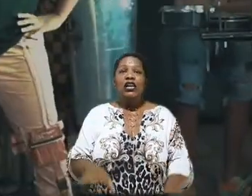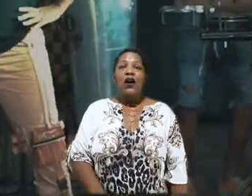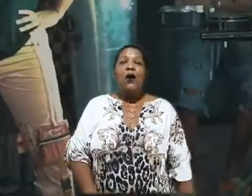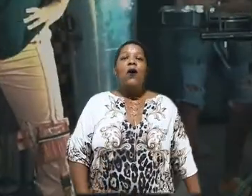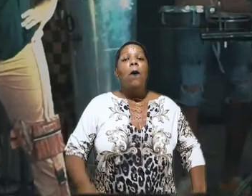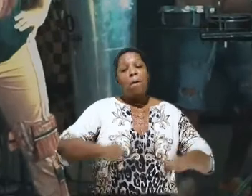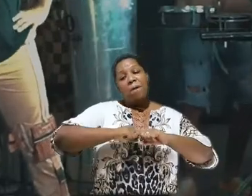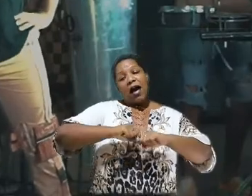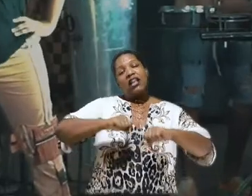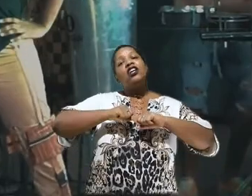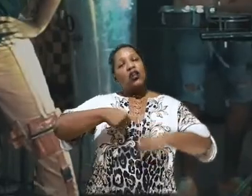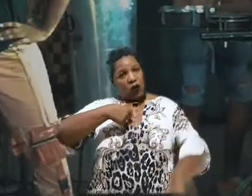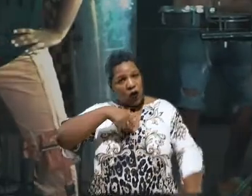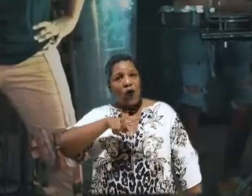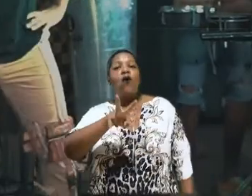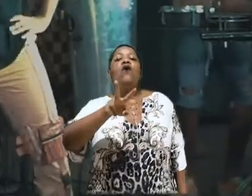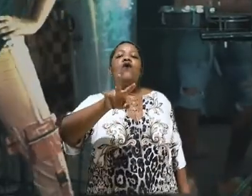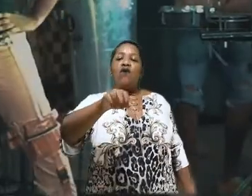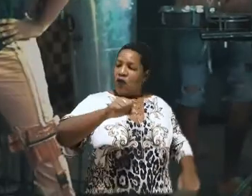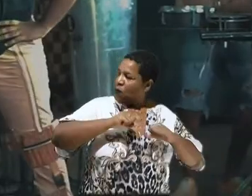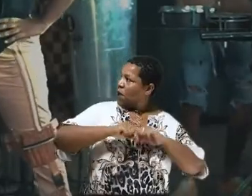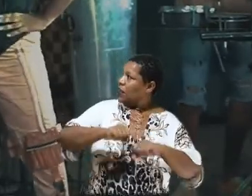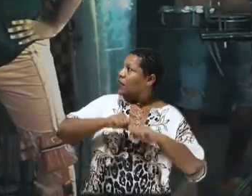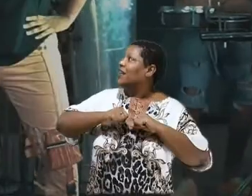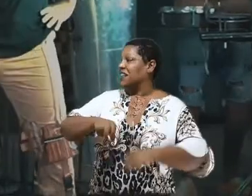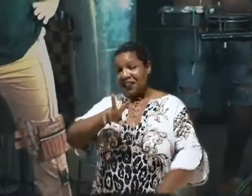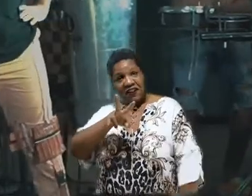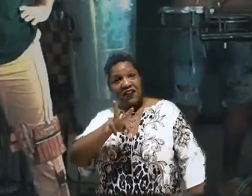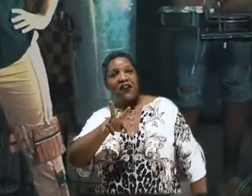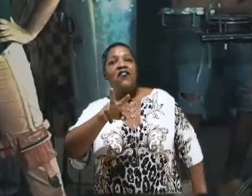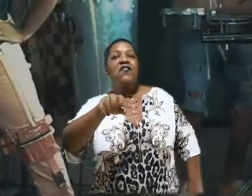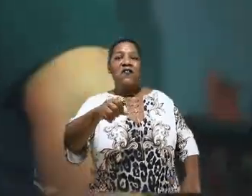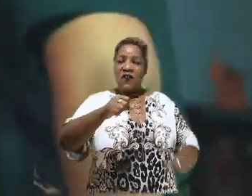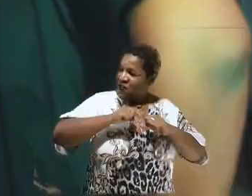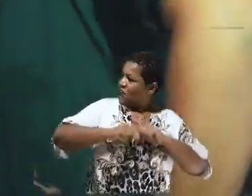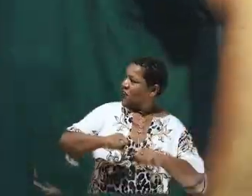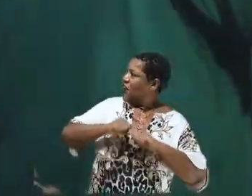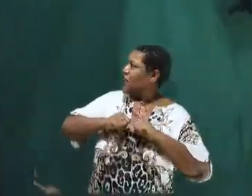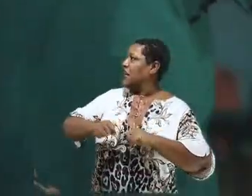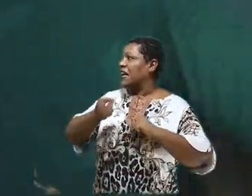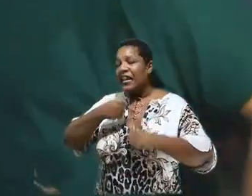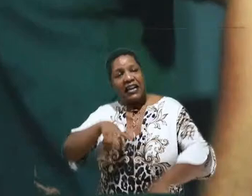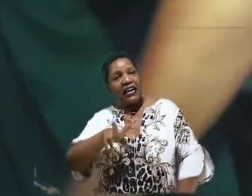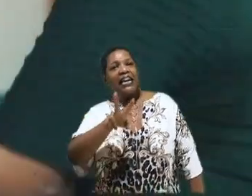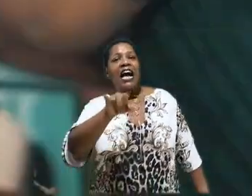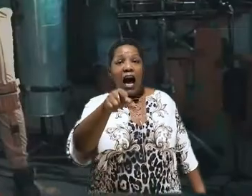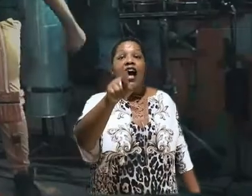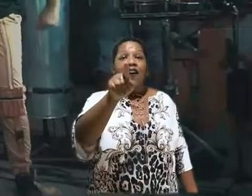vidro YouTube se da República do bolo